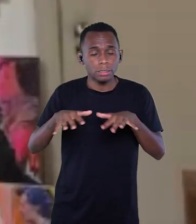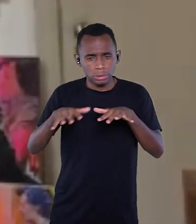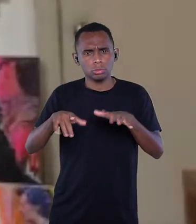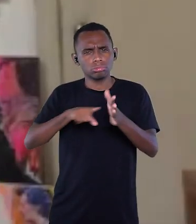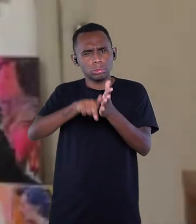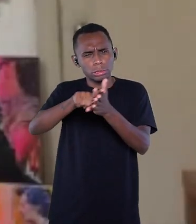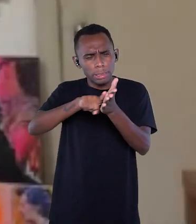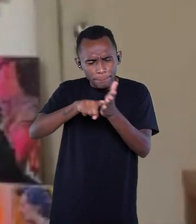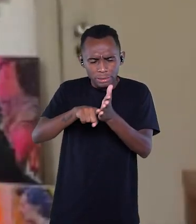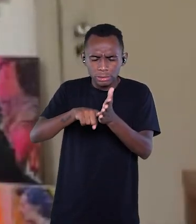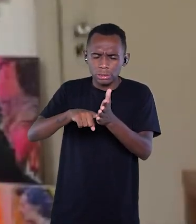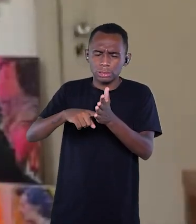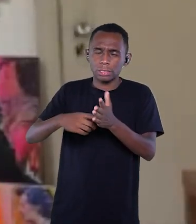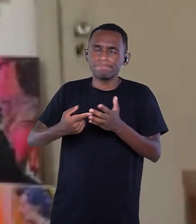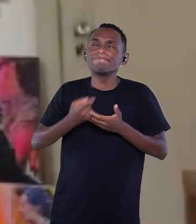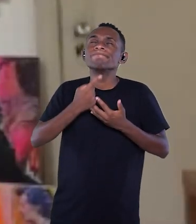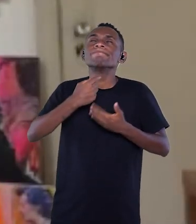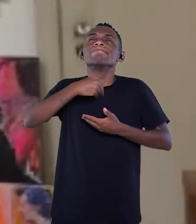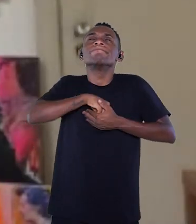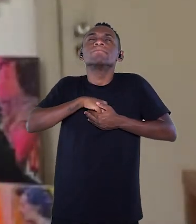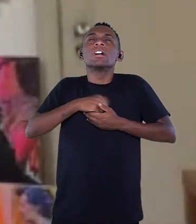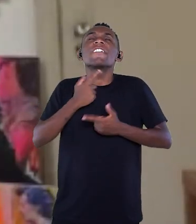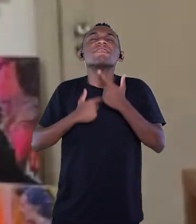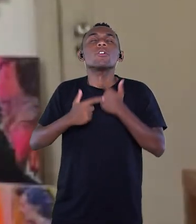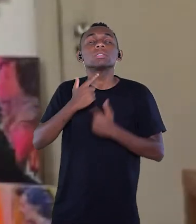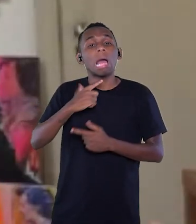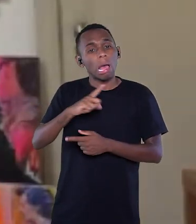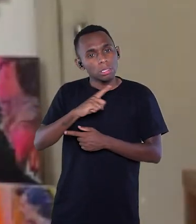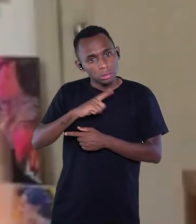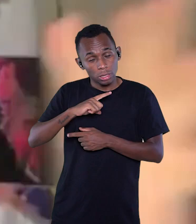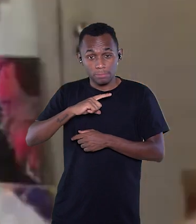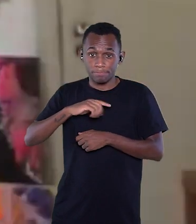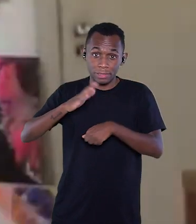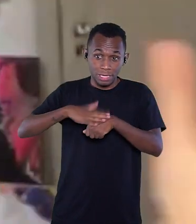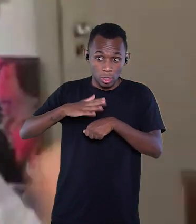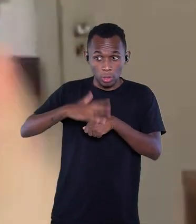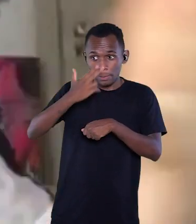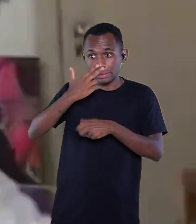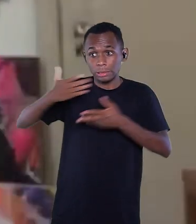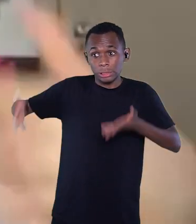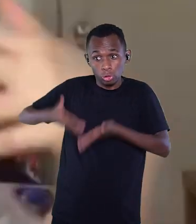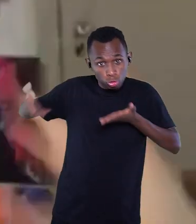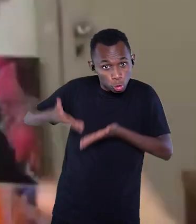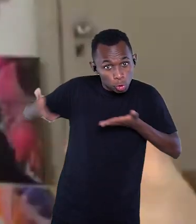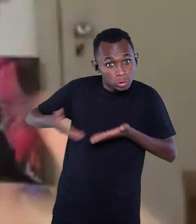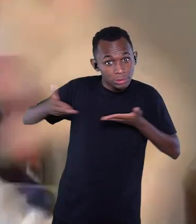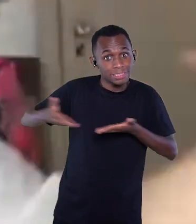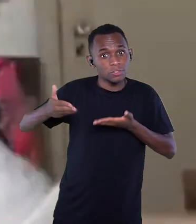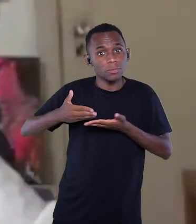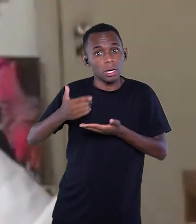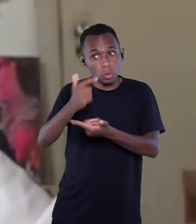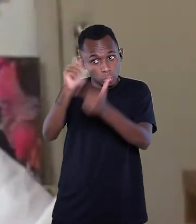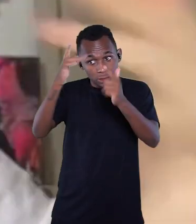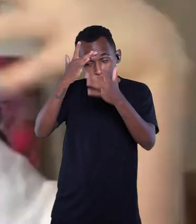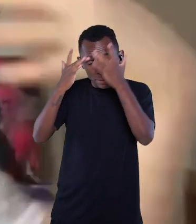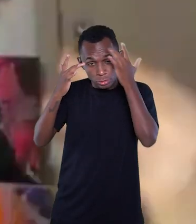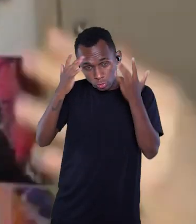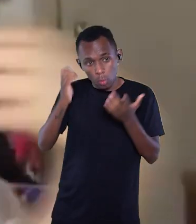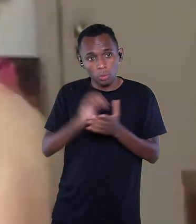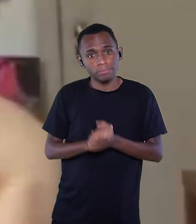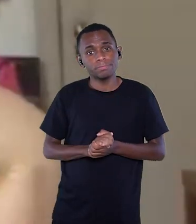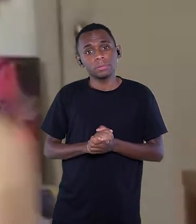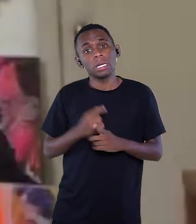dessa pesquisa nascer em mim, assim, que apesar de eu ter sido convocada, né, pela sociedade a ser uma...